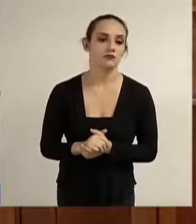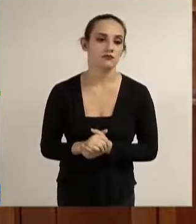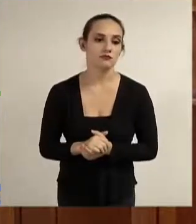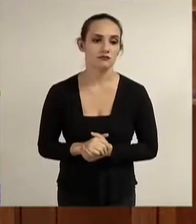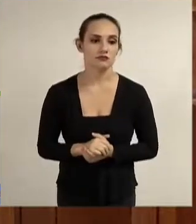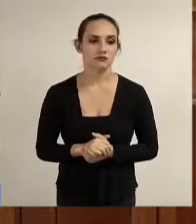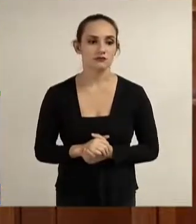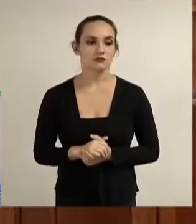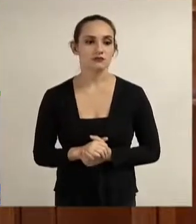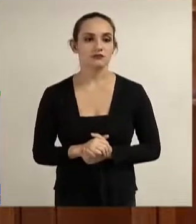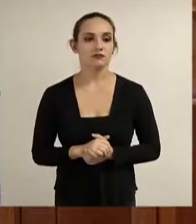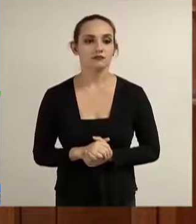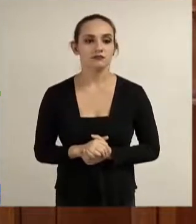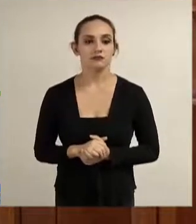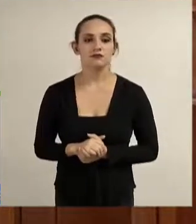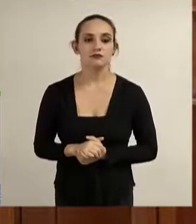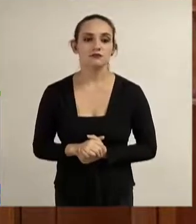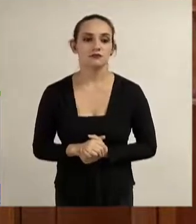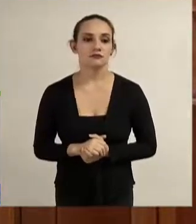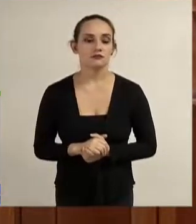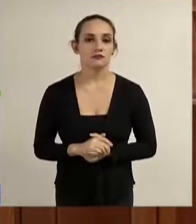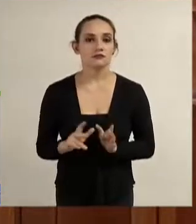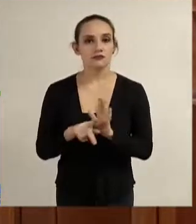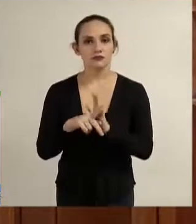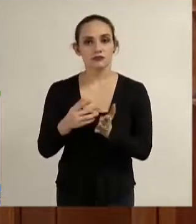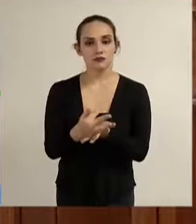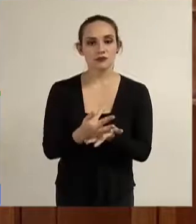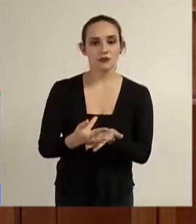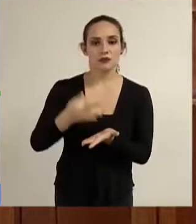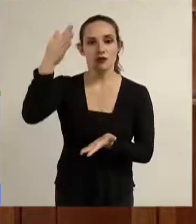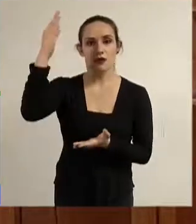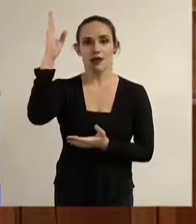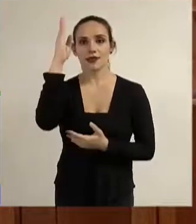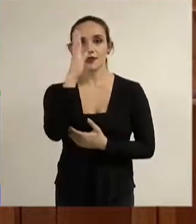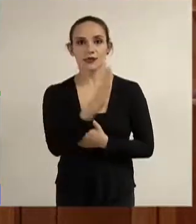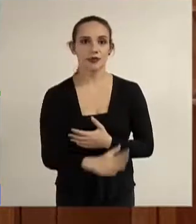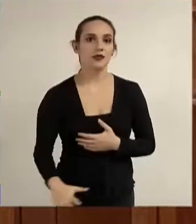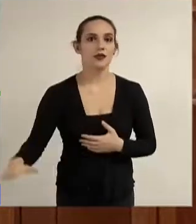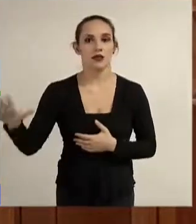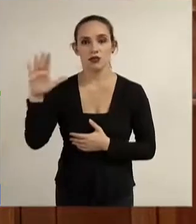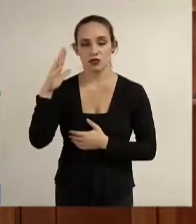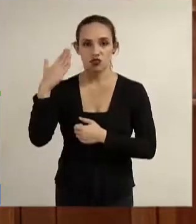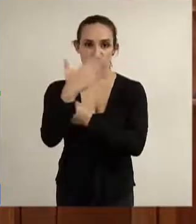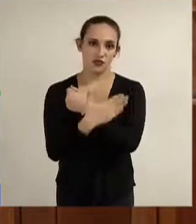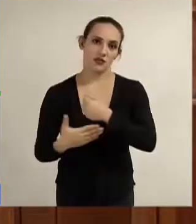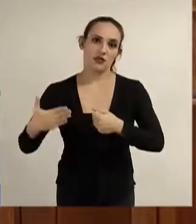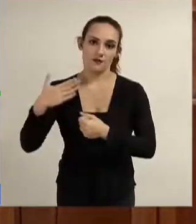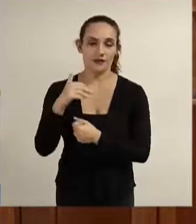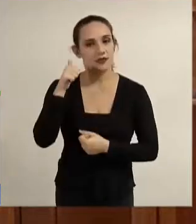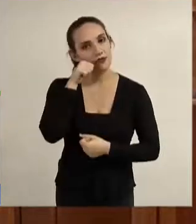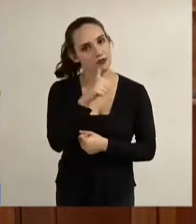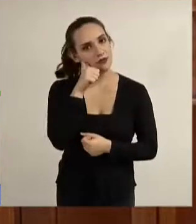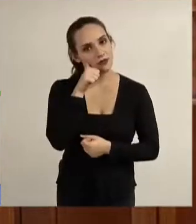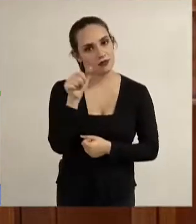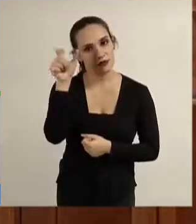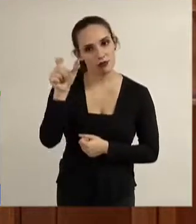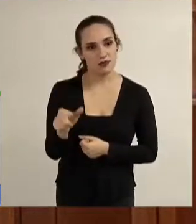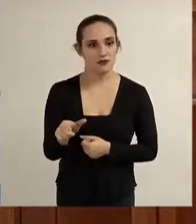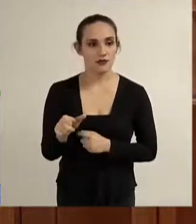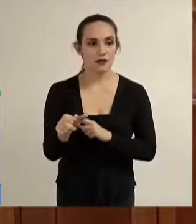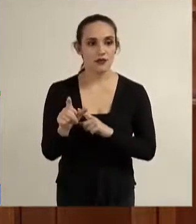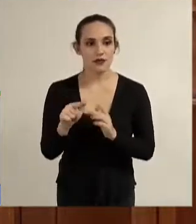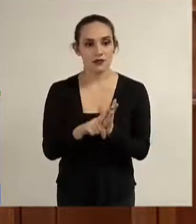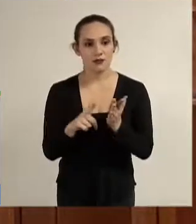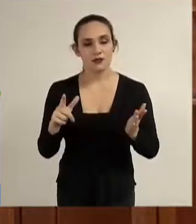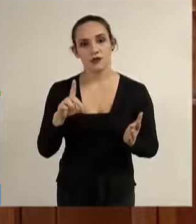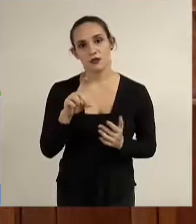encomendado pelo Fórum Nacional em Defesa da Mulher, encomendada a Datafolha